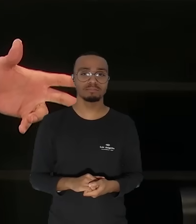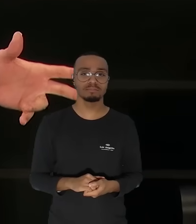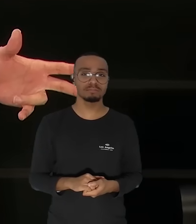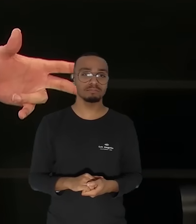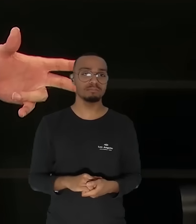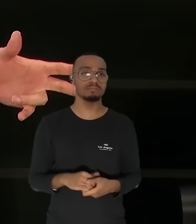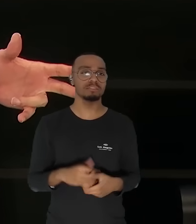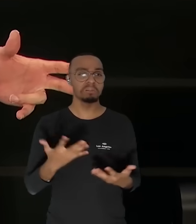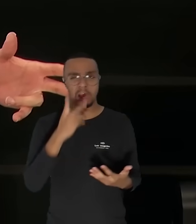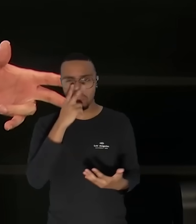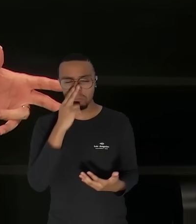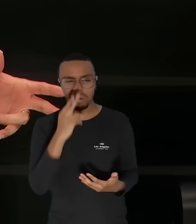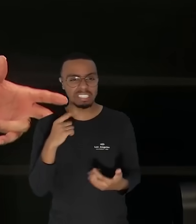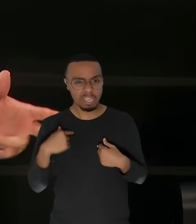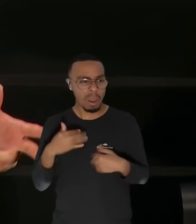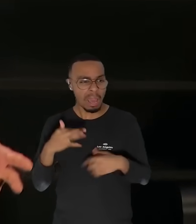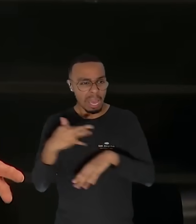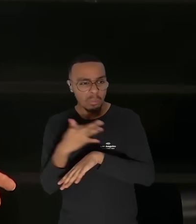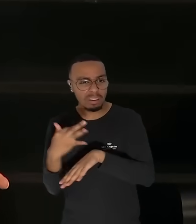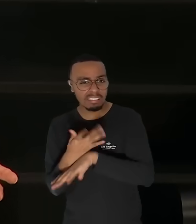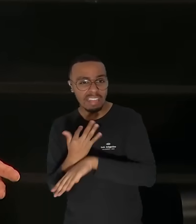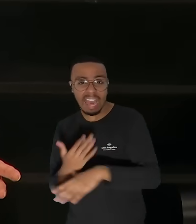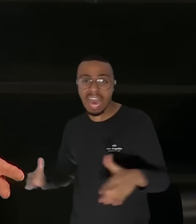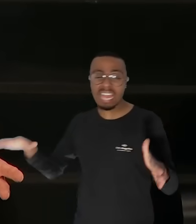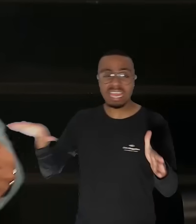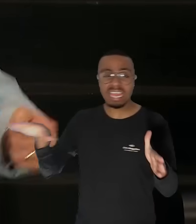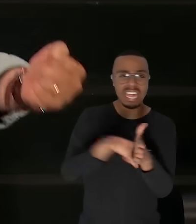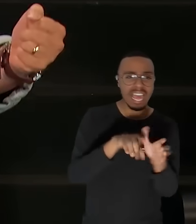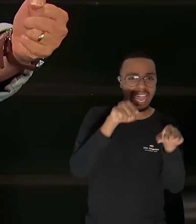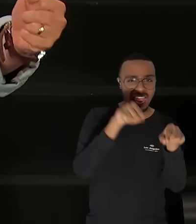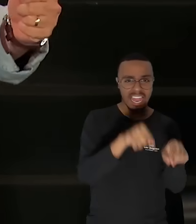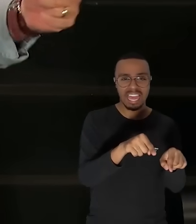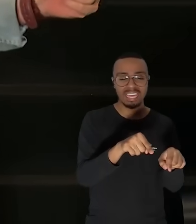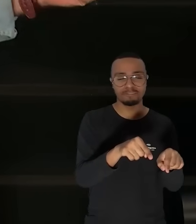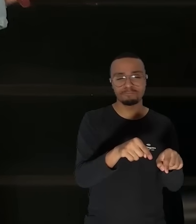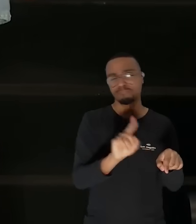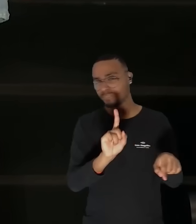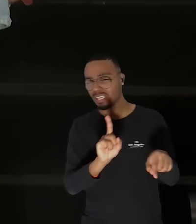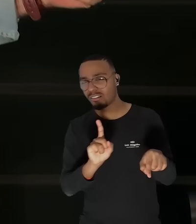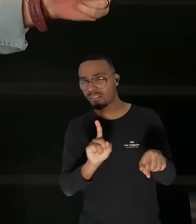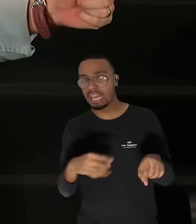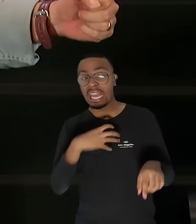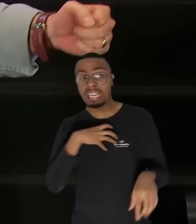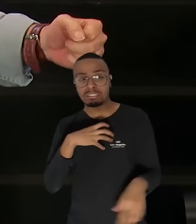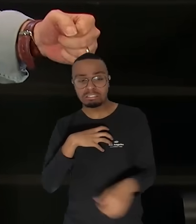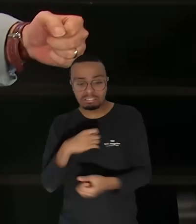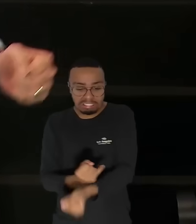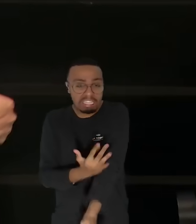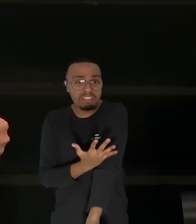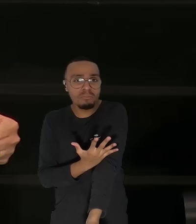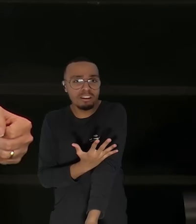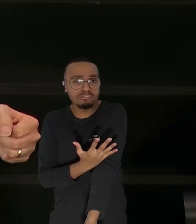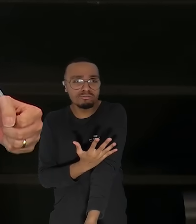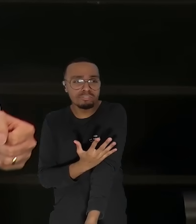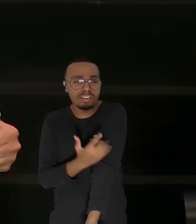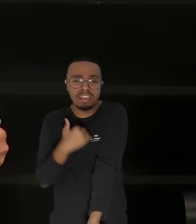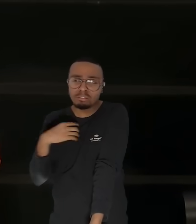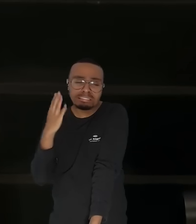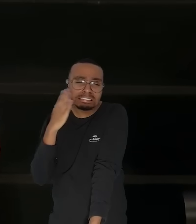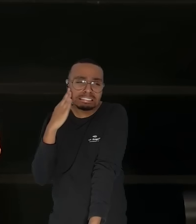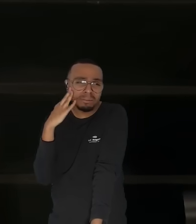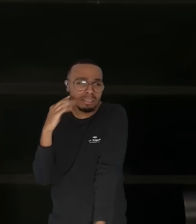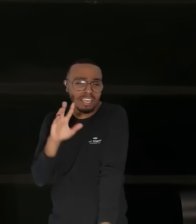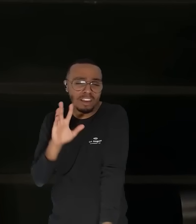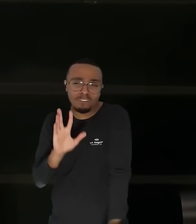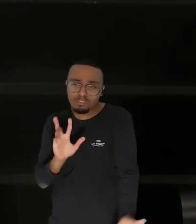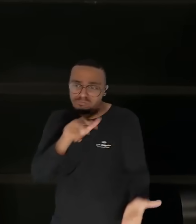Parece que eu vou chegar do outro lado? Não. O que eu sinto diz que eu vou chegar do outro lado? Não. O que eu